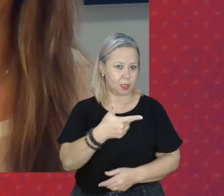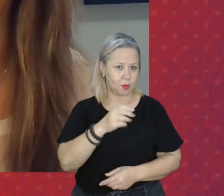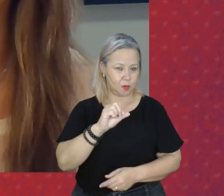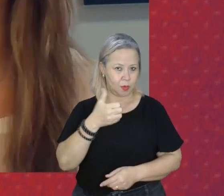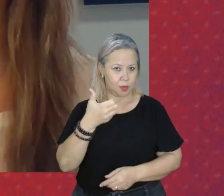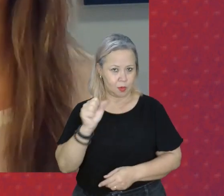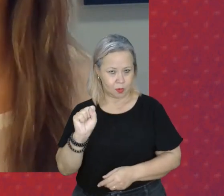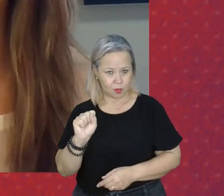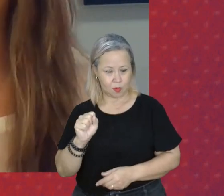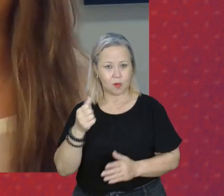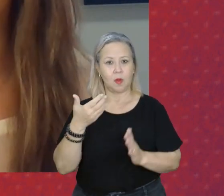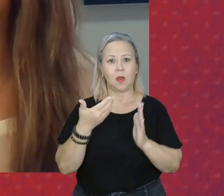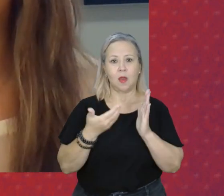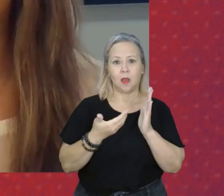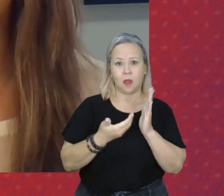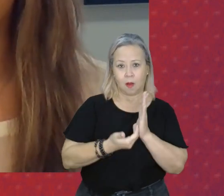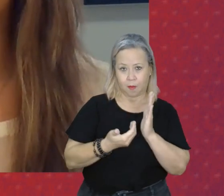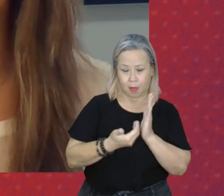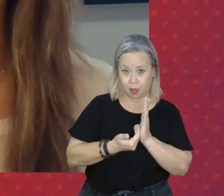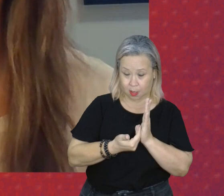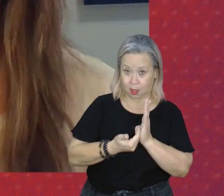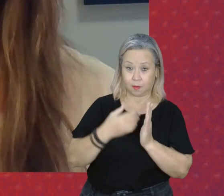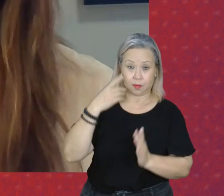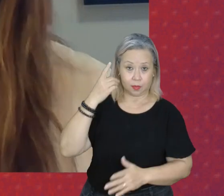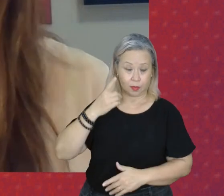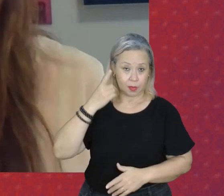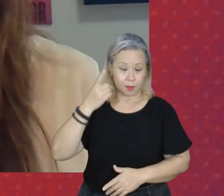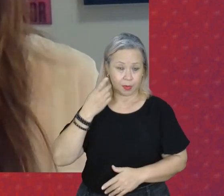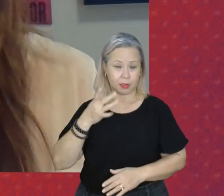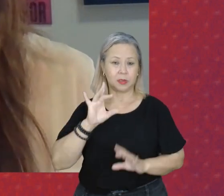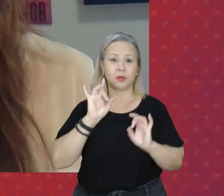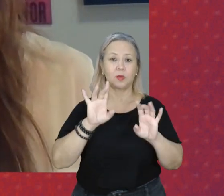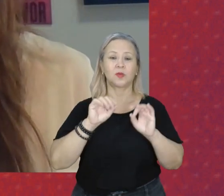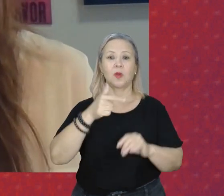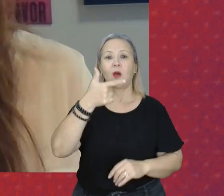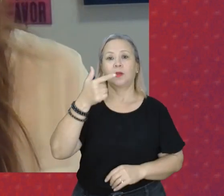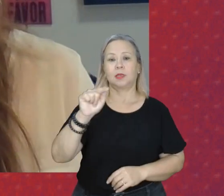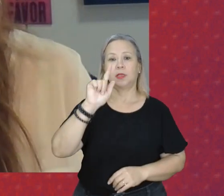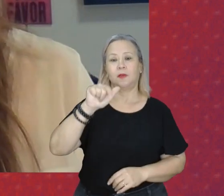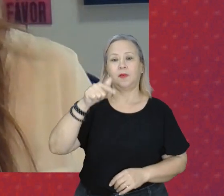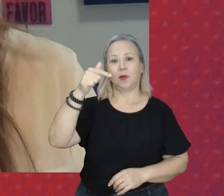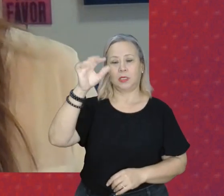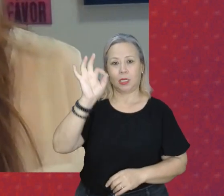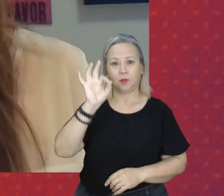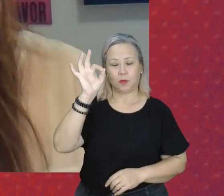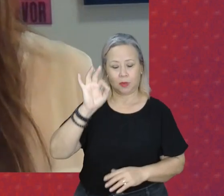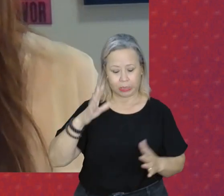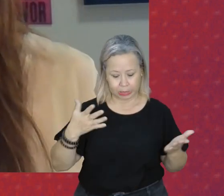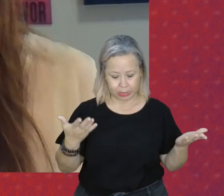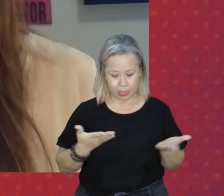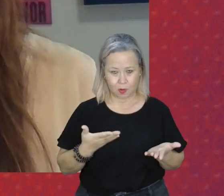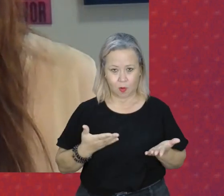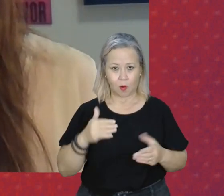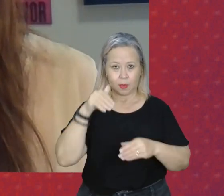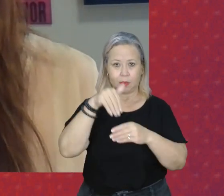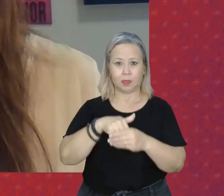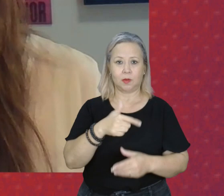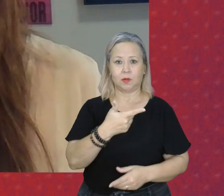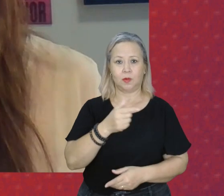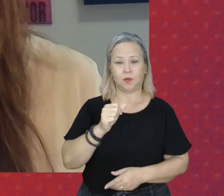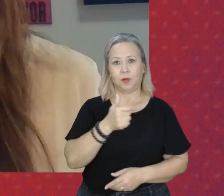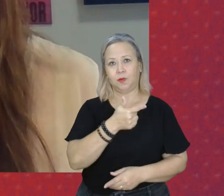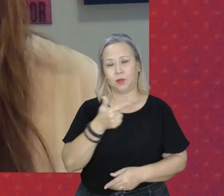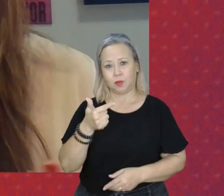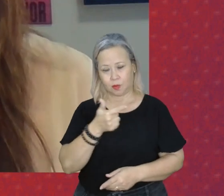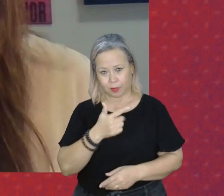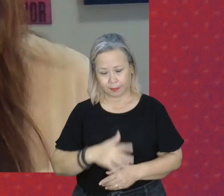2018 para a Câmara das Deputadas e dos Deputados, a gente teve apenas 17,7% agora nas eleições de 2022.